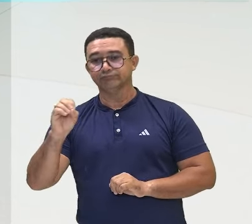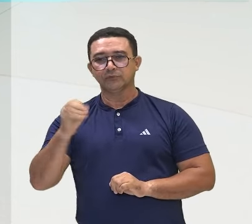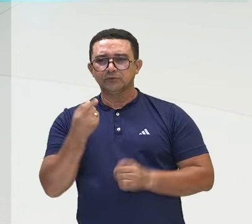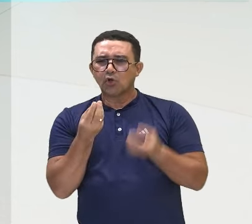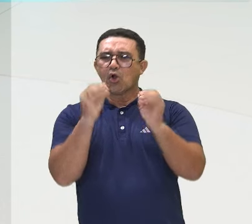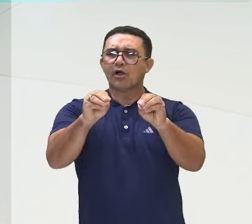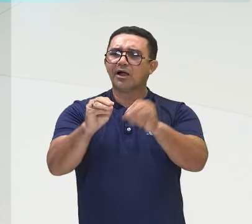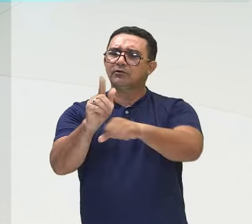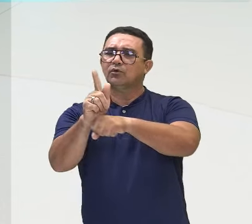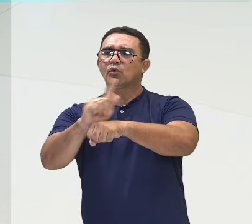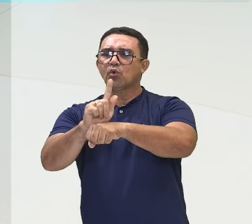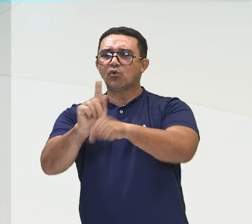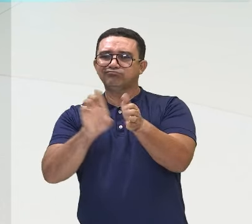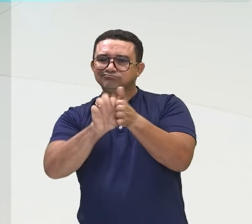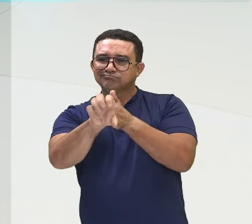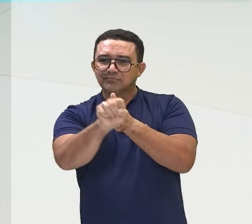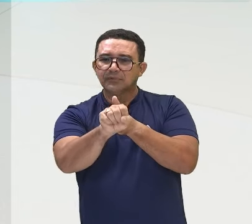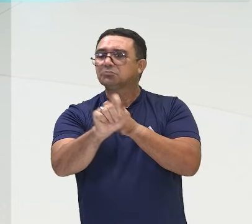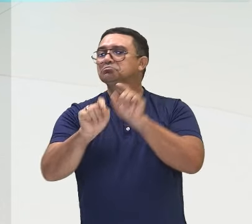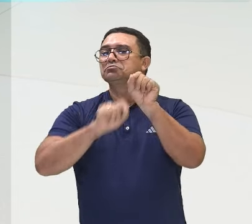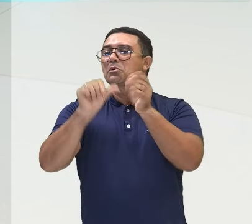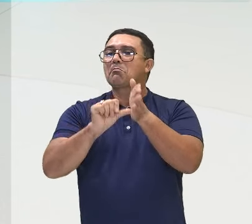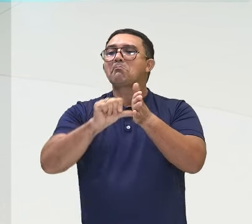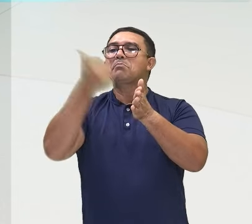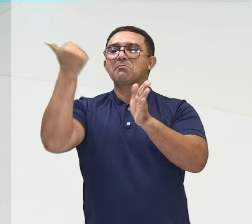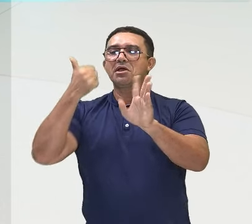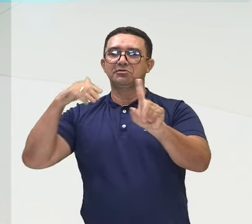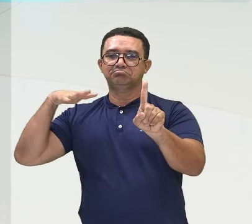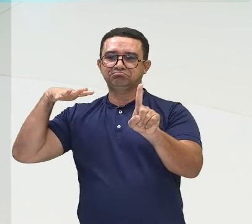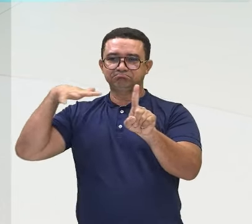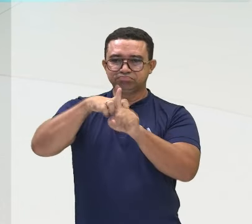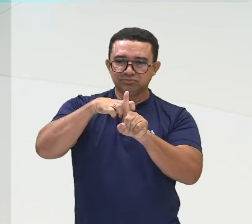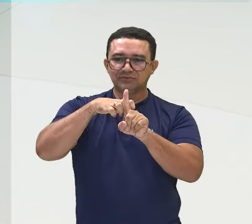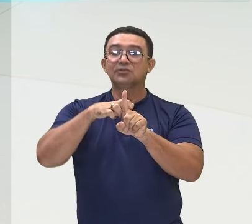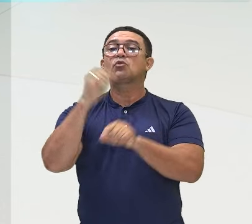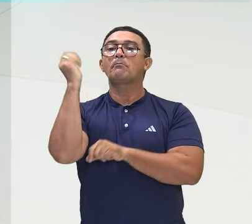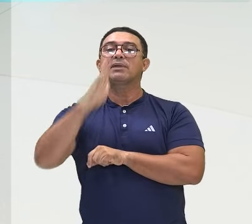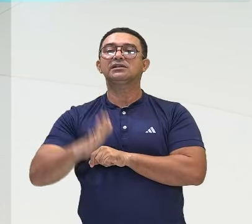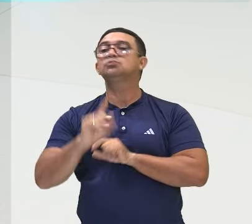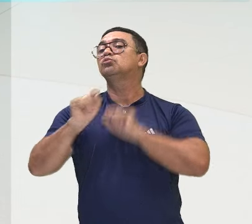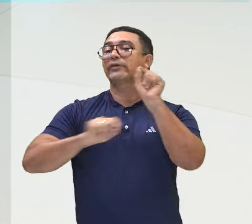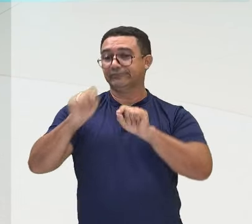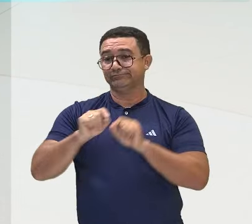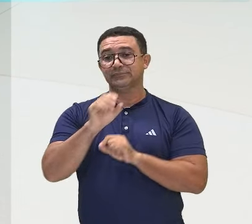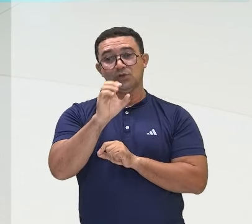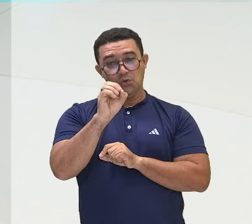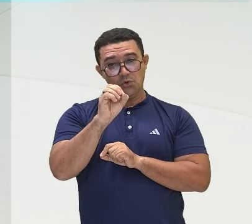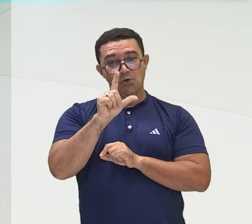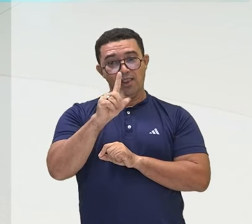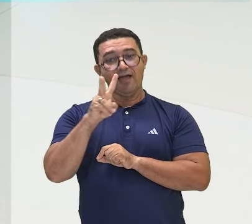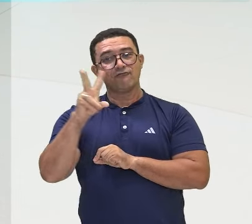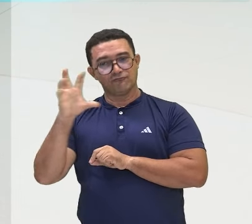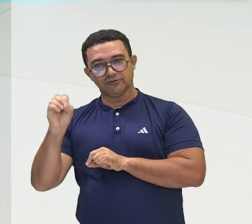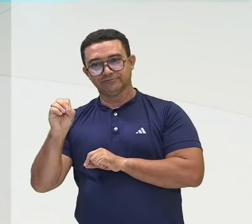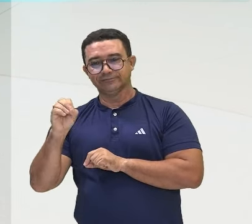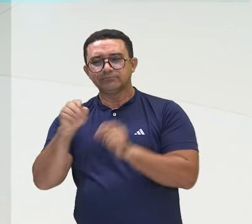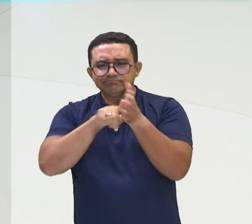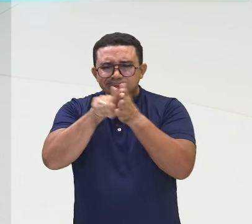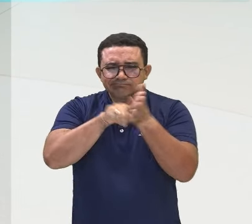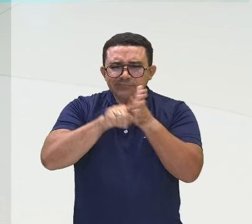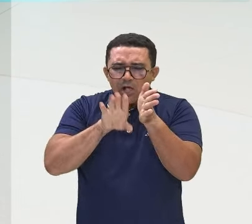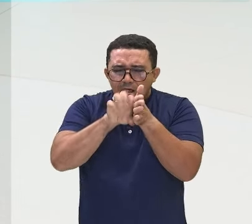assim, quem foi que causou o primeiro acidente de carro no Brasil? Olha quem foi, minha gente, Olavo Bilac. Se vocês procurarem aí no Google, vocês vão